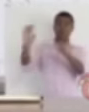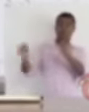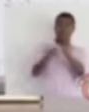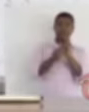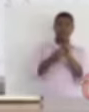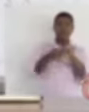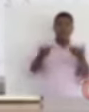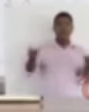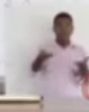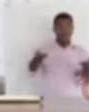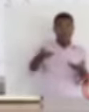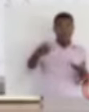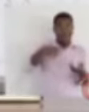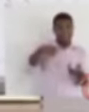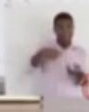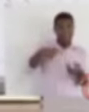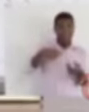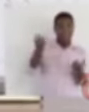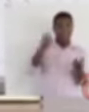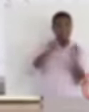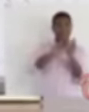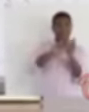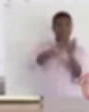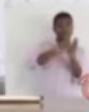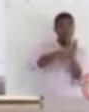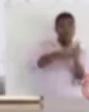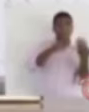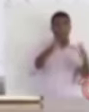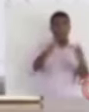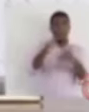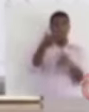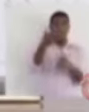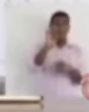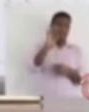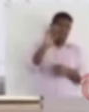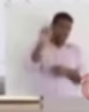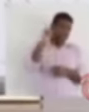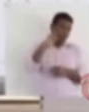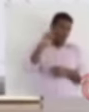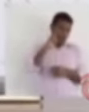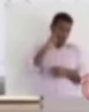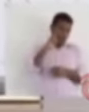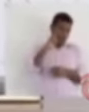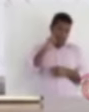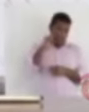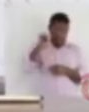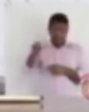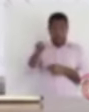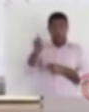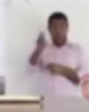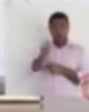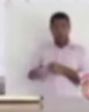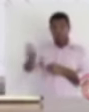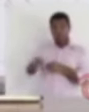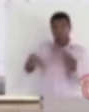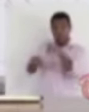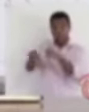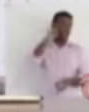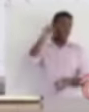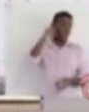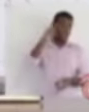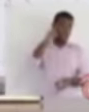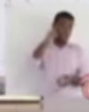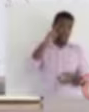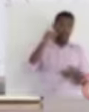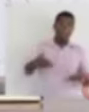atraso em média de dez dias para a notificação dos óbitos com o uso do sivep-gripe nós teremos no máximo atrás de